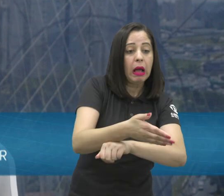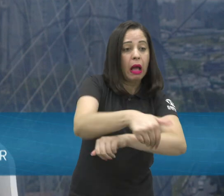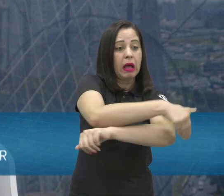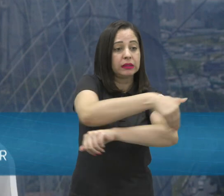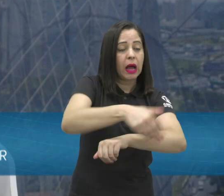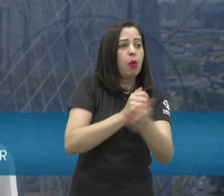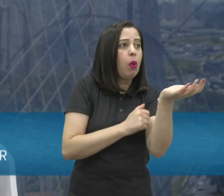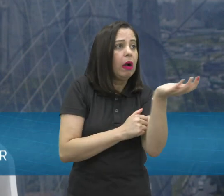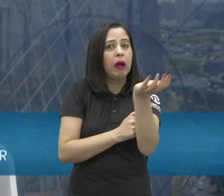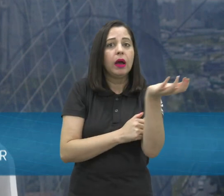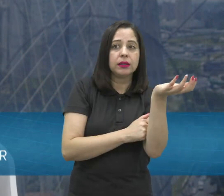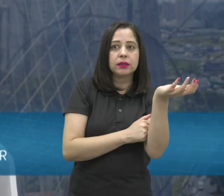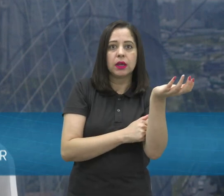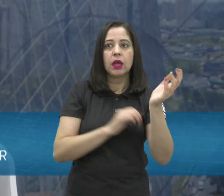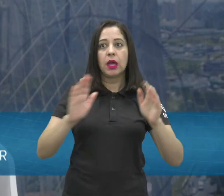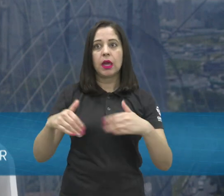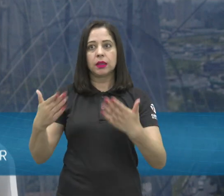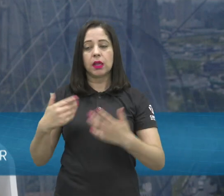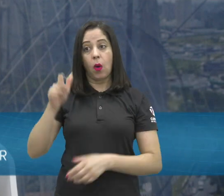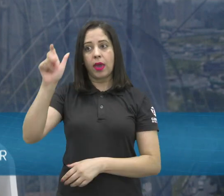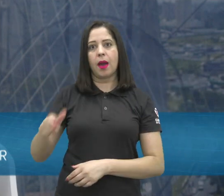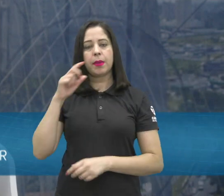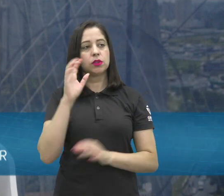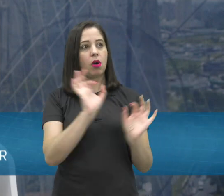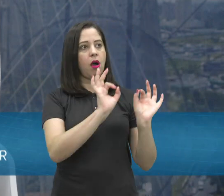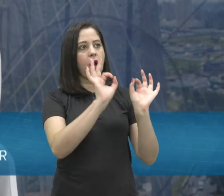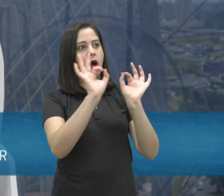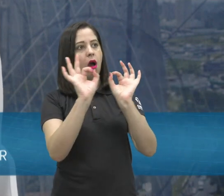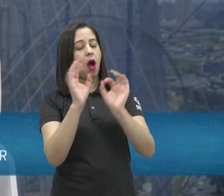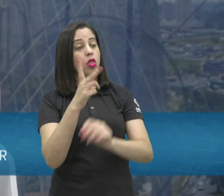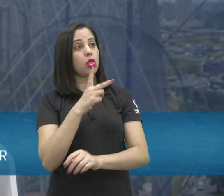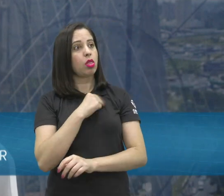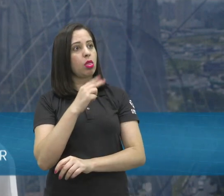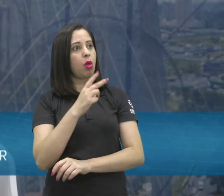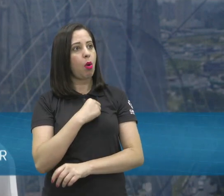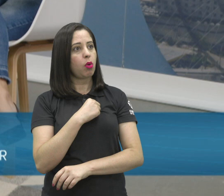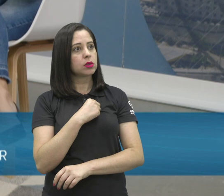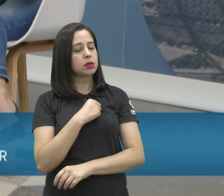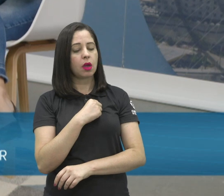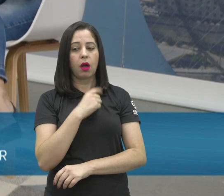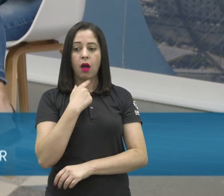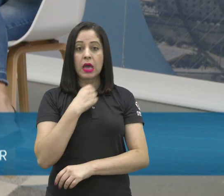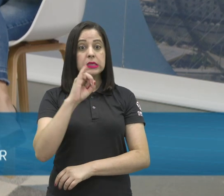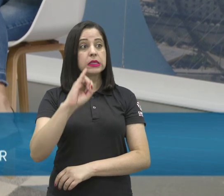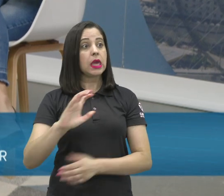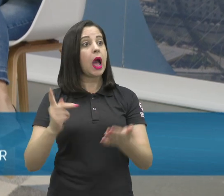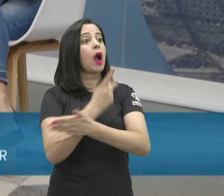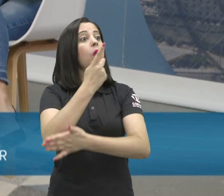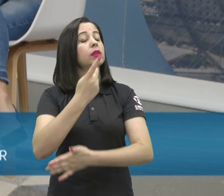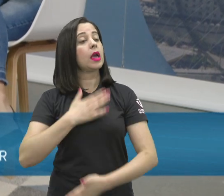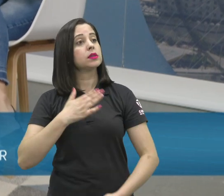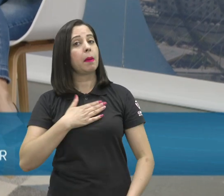curtidas, muitos comentários, é porque aquela pessoa, ela se vê, né? Ela fala, nossa, eu também poderia perder o meu trabalho,